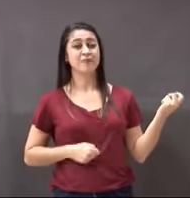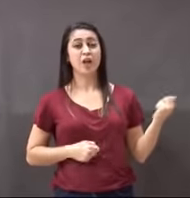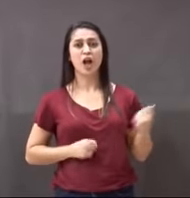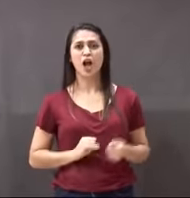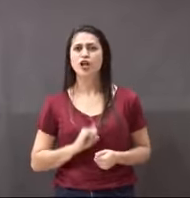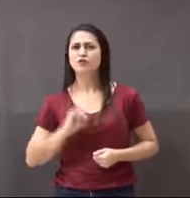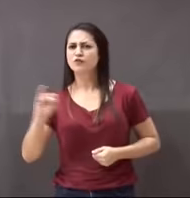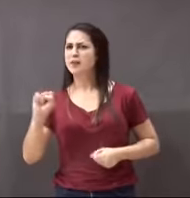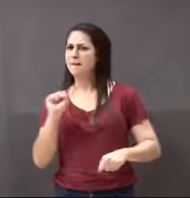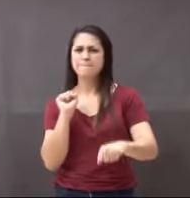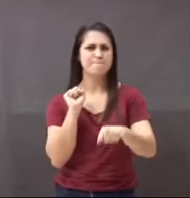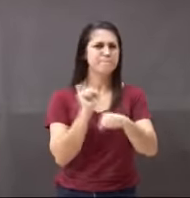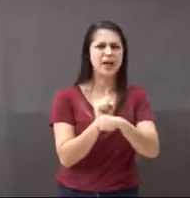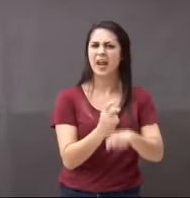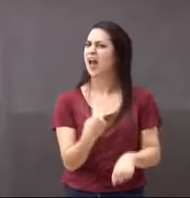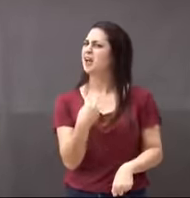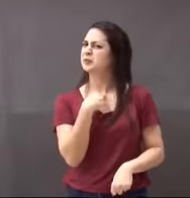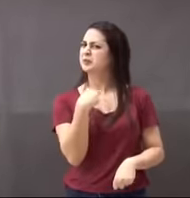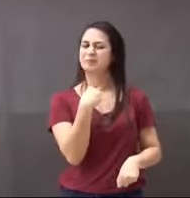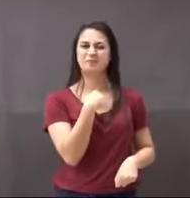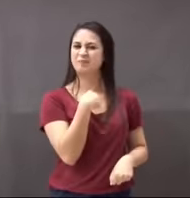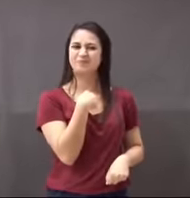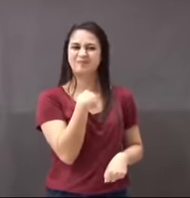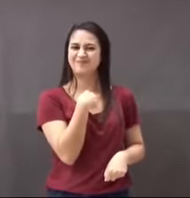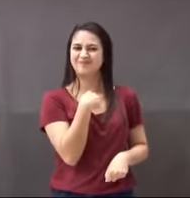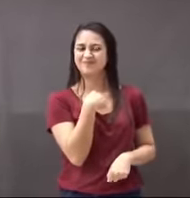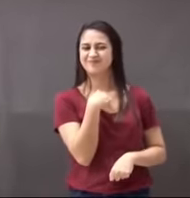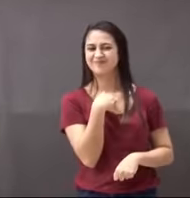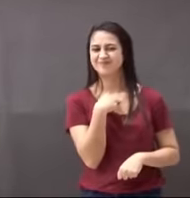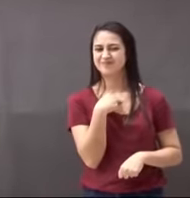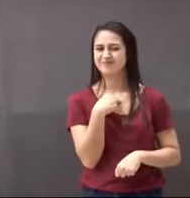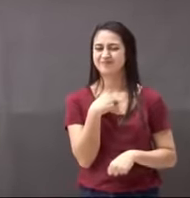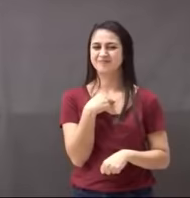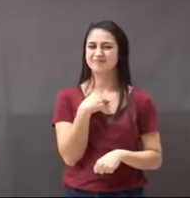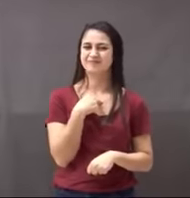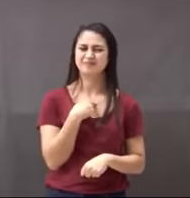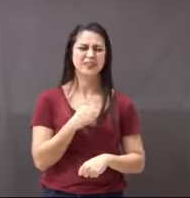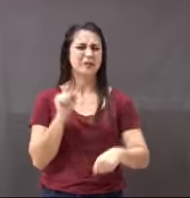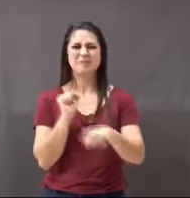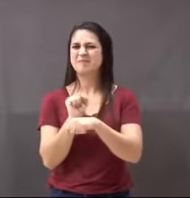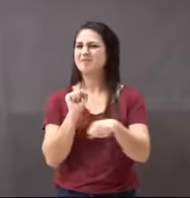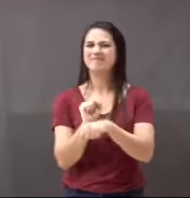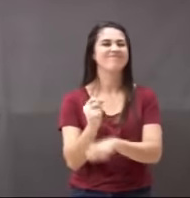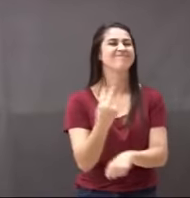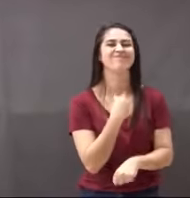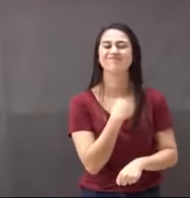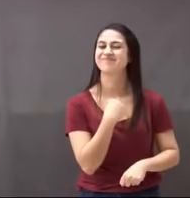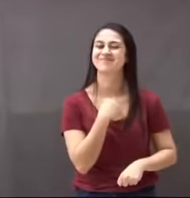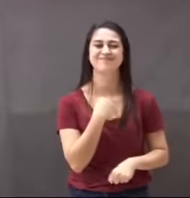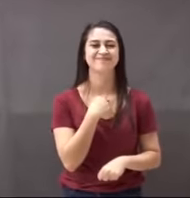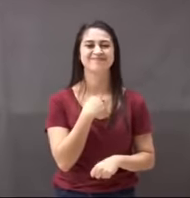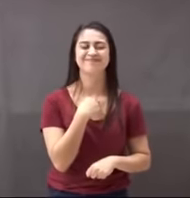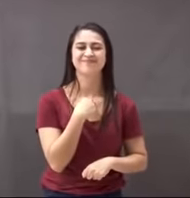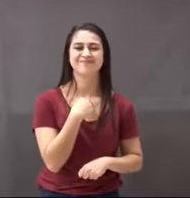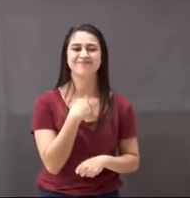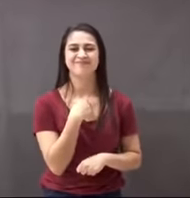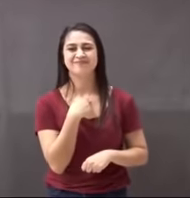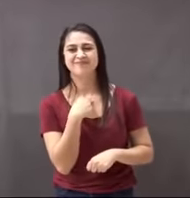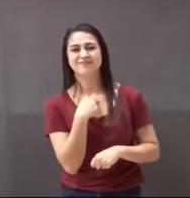Você não vai parar. Você não vai parar. Lá